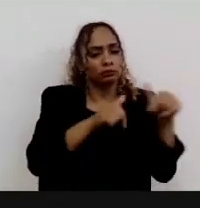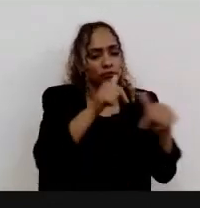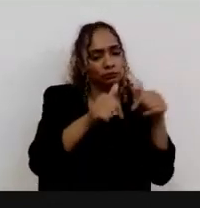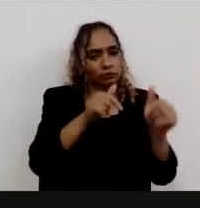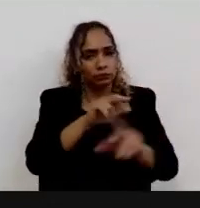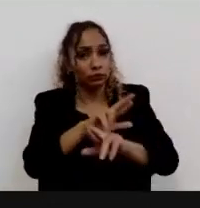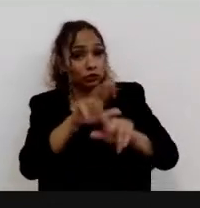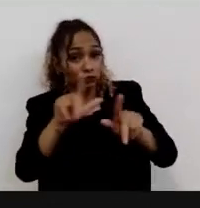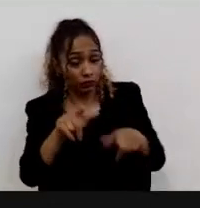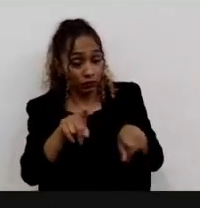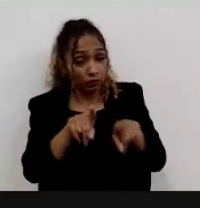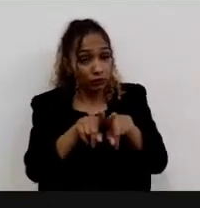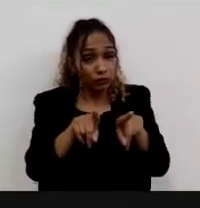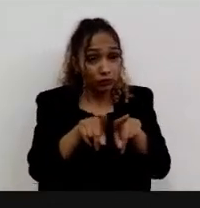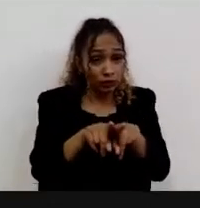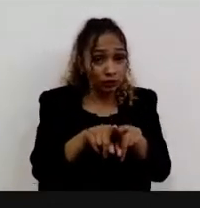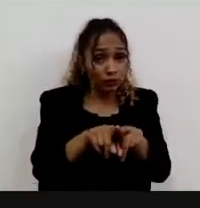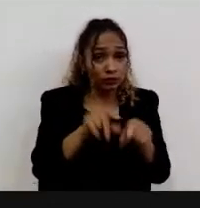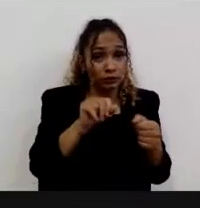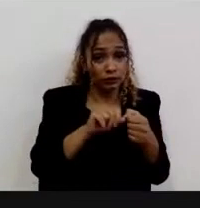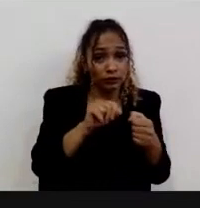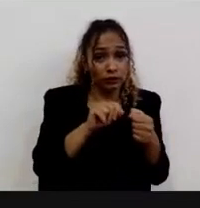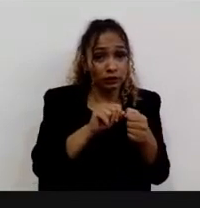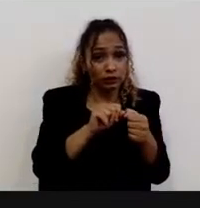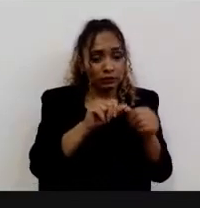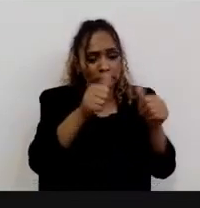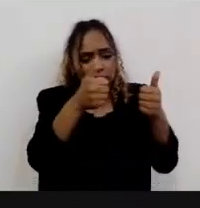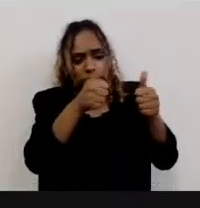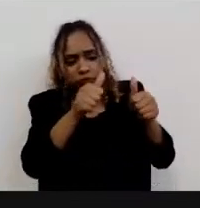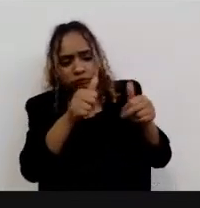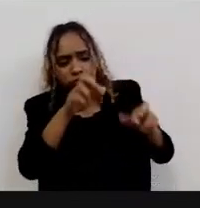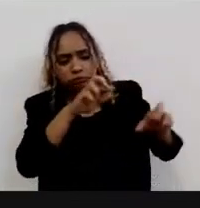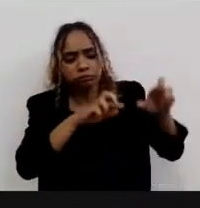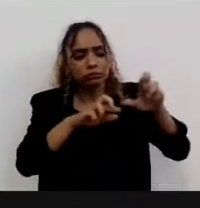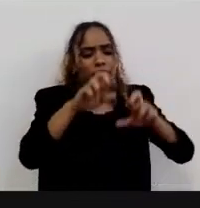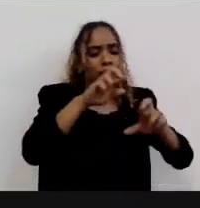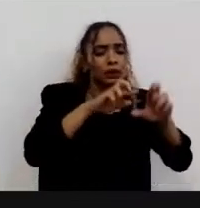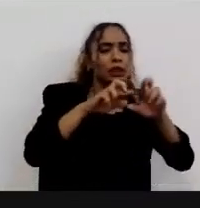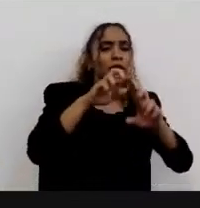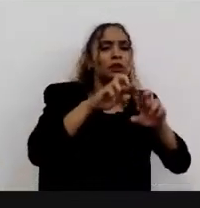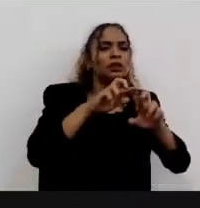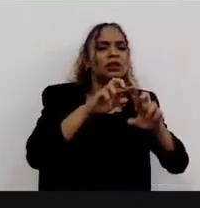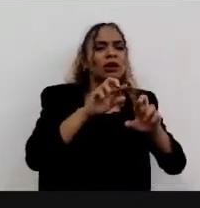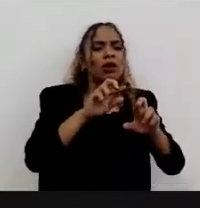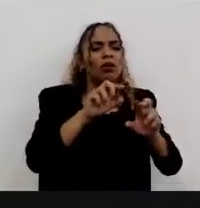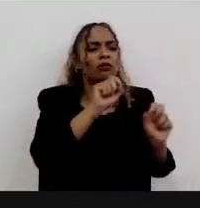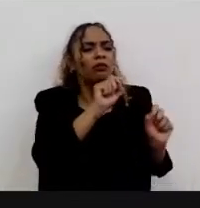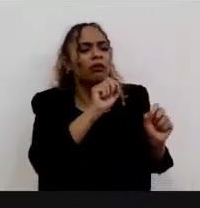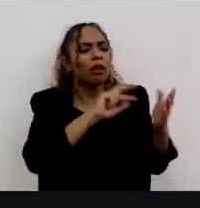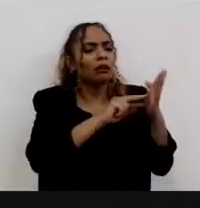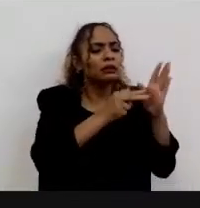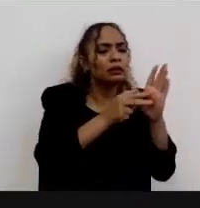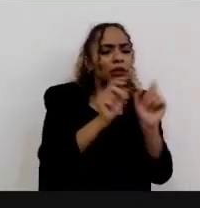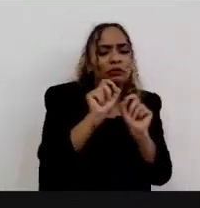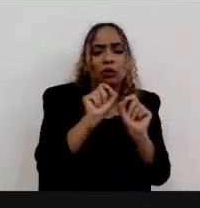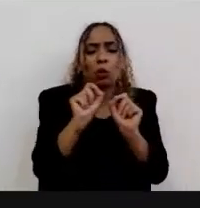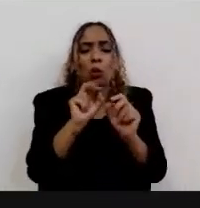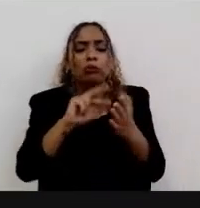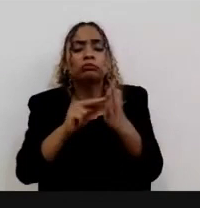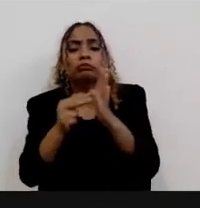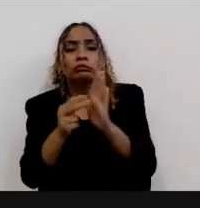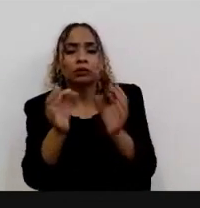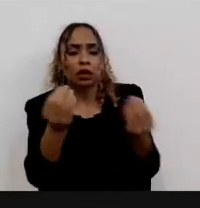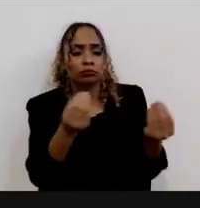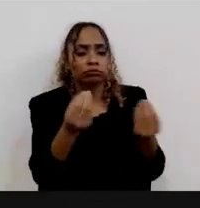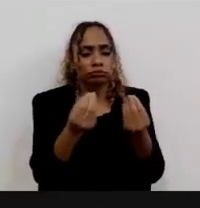serviços e fazer essa checagem do que de depara, né? O que significa o que para a alimentação desse